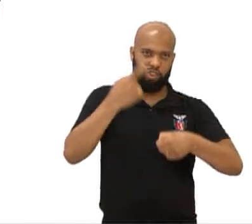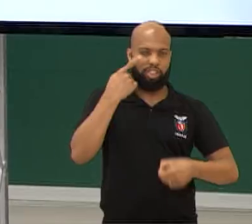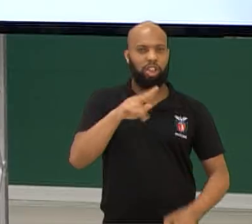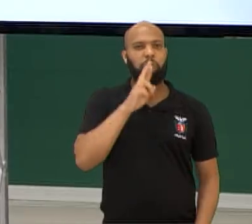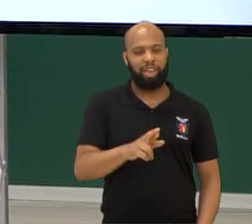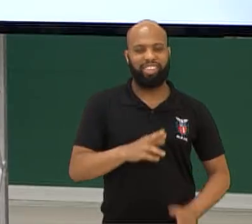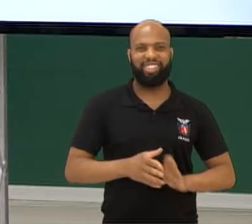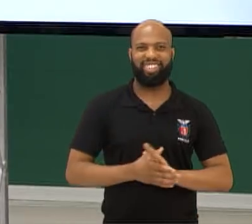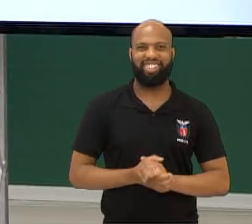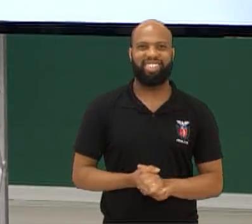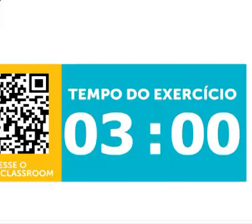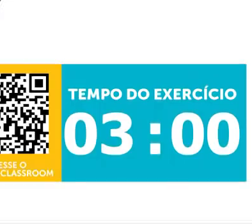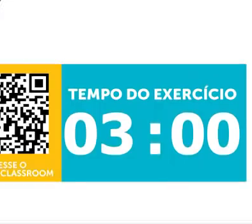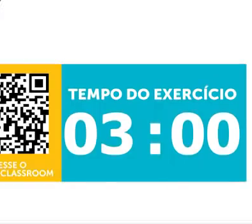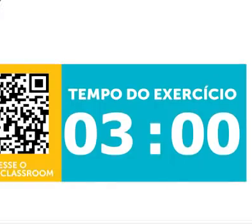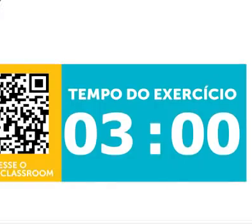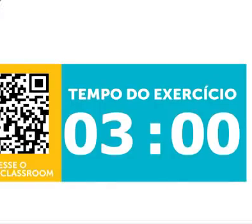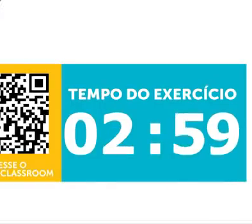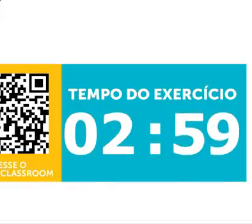para corrigir.